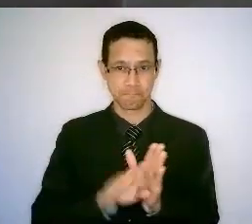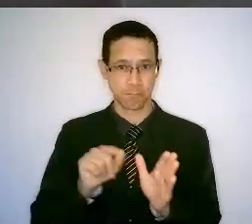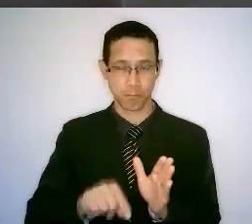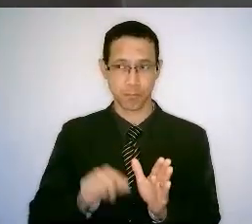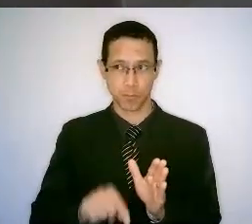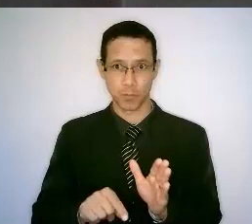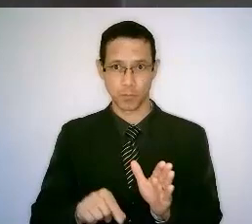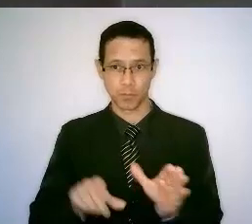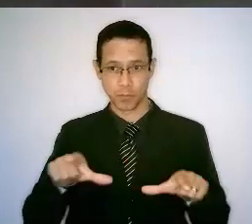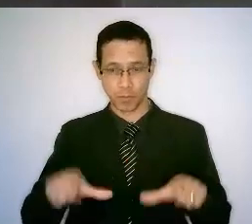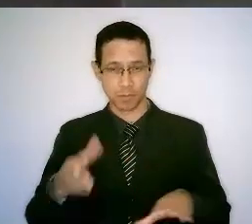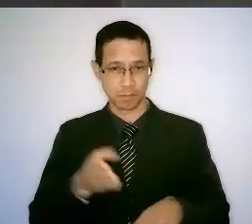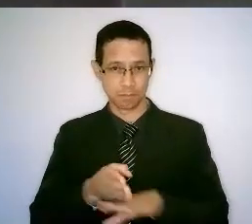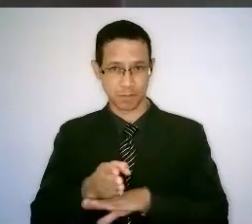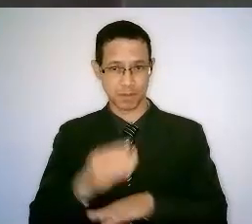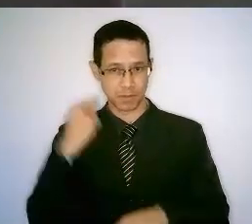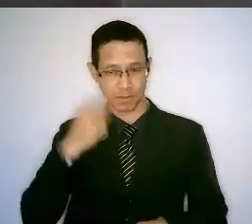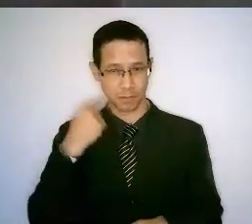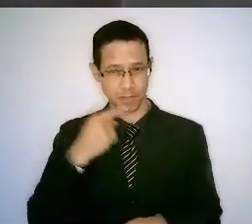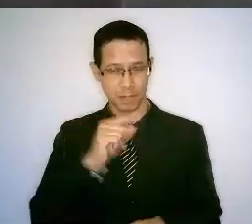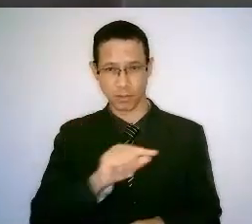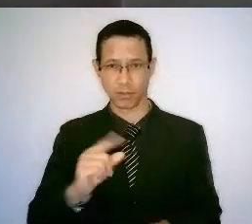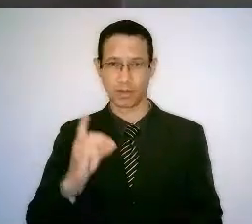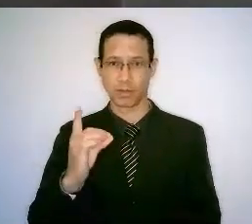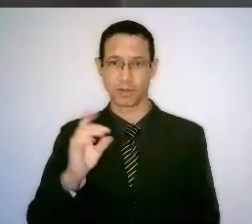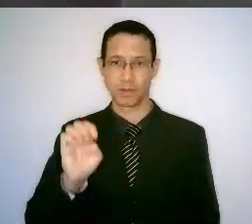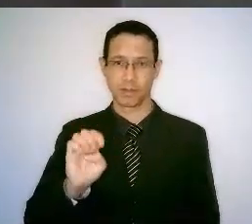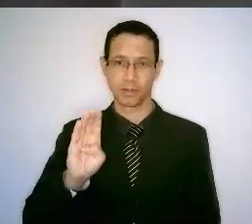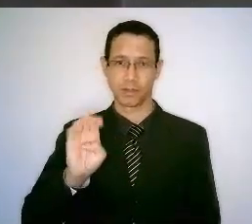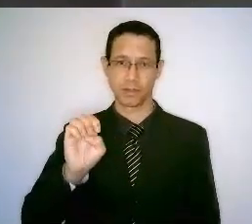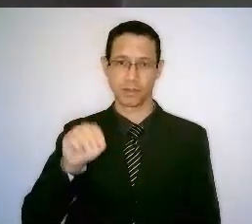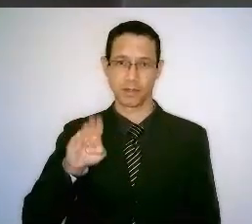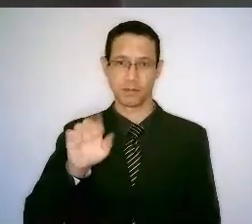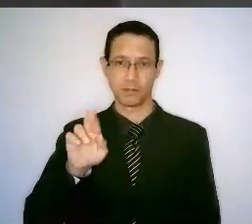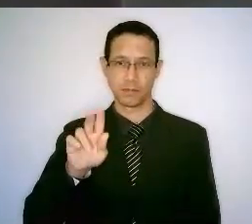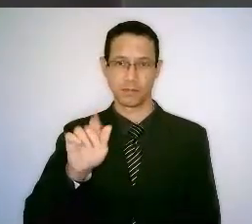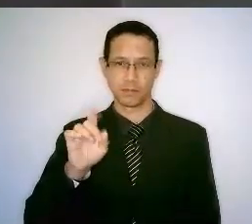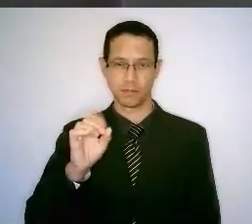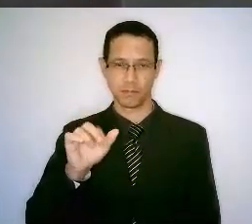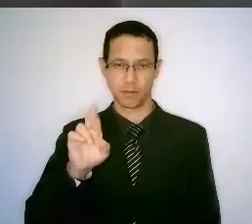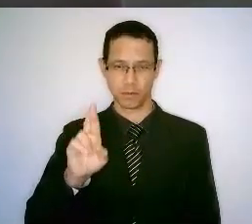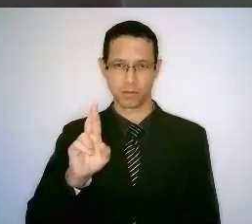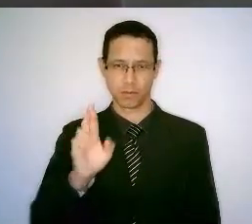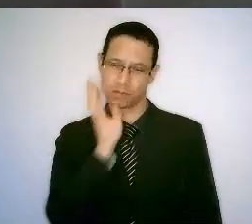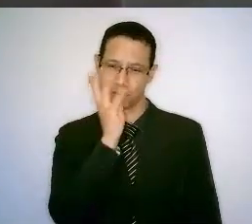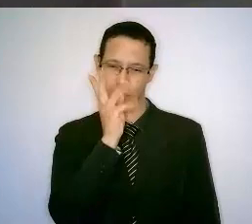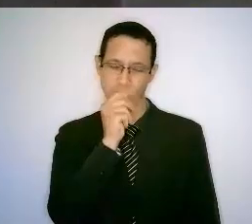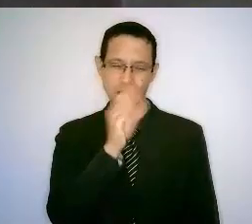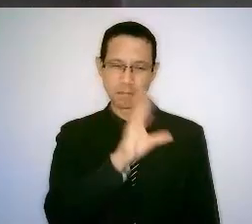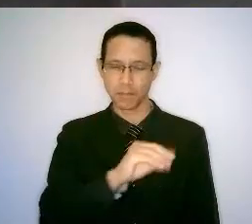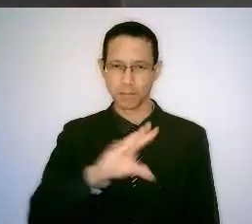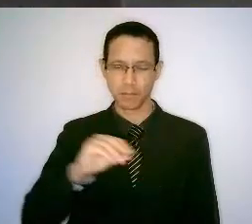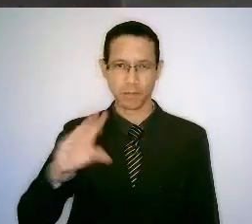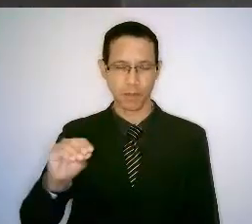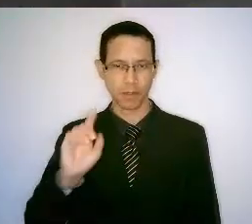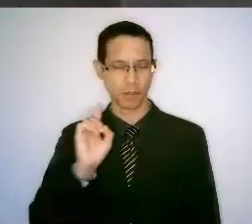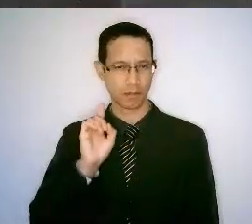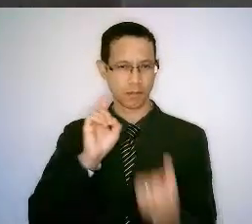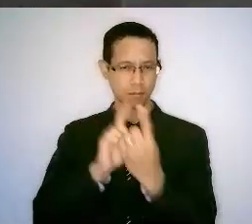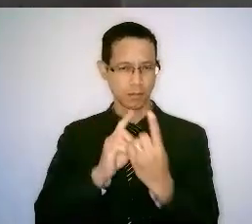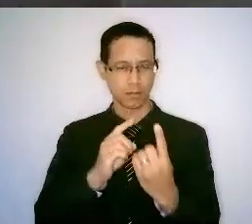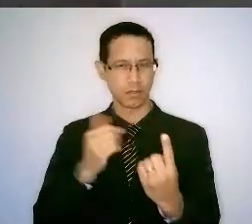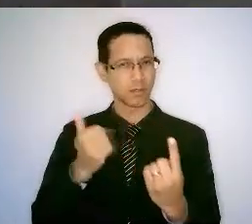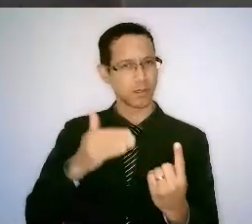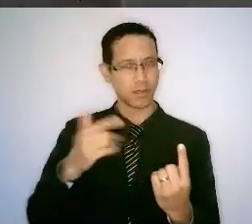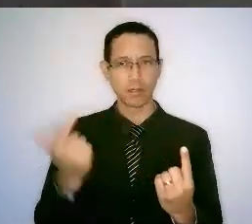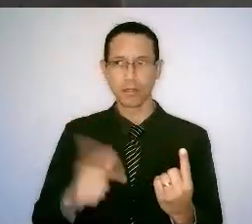qualquer desembargador, e não é recebida imediatamente, ouvida pessoalmente, por